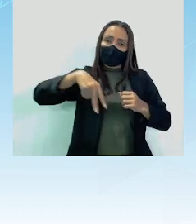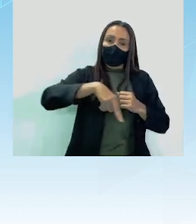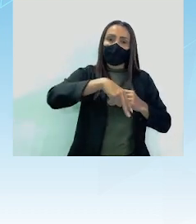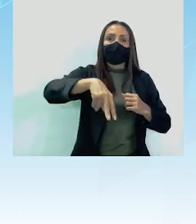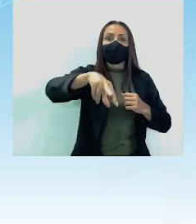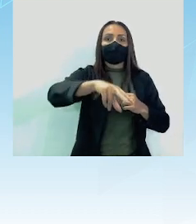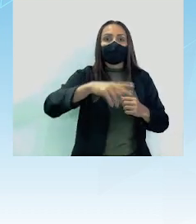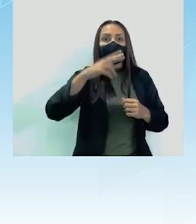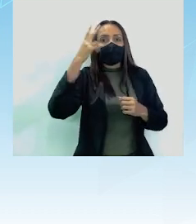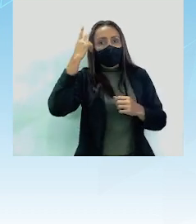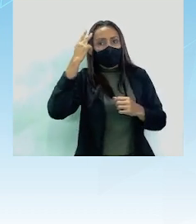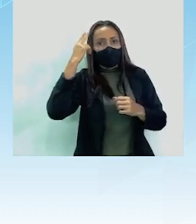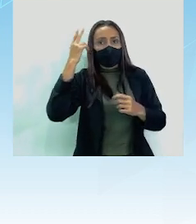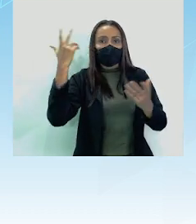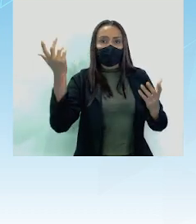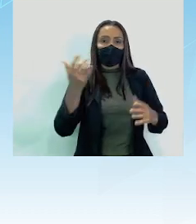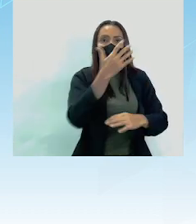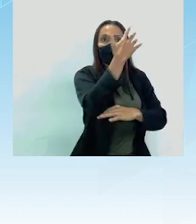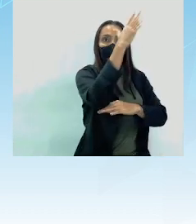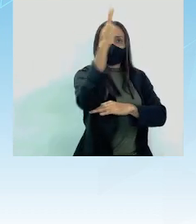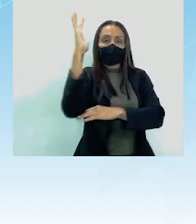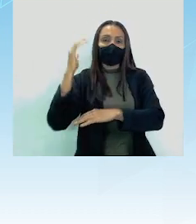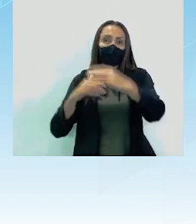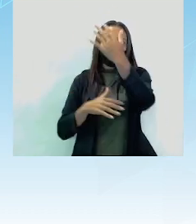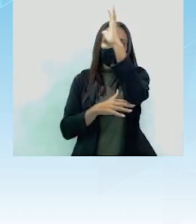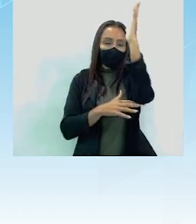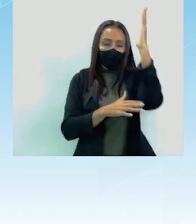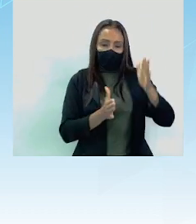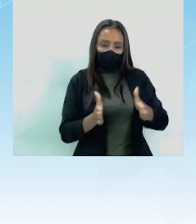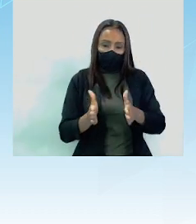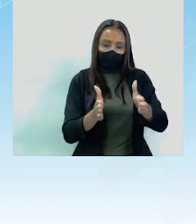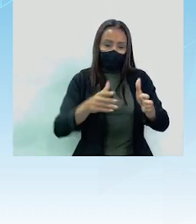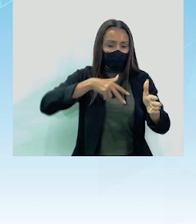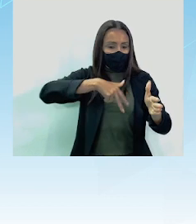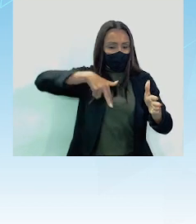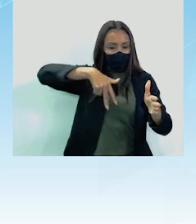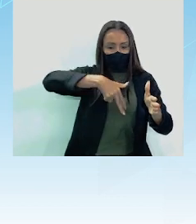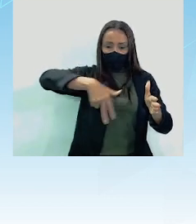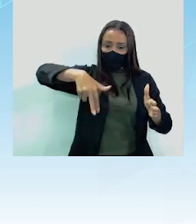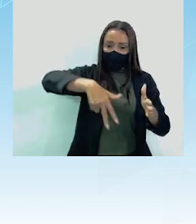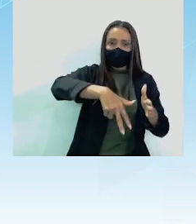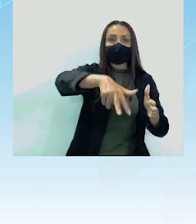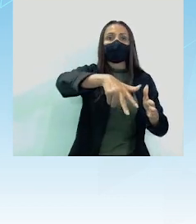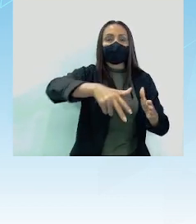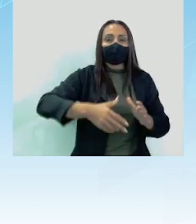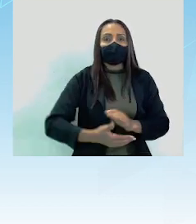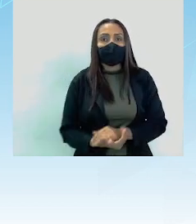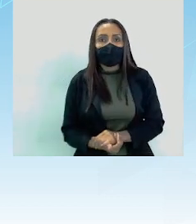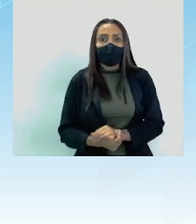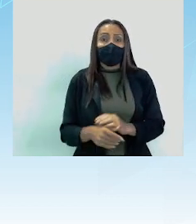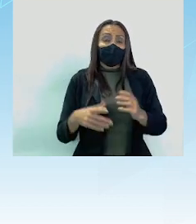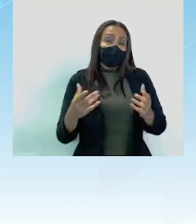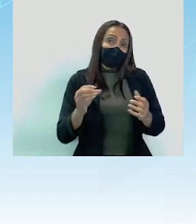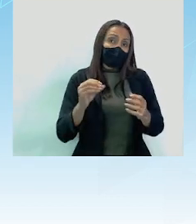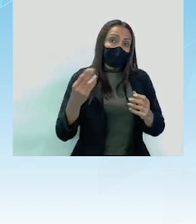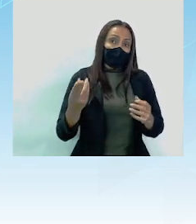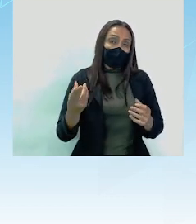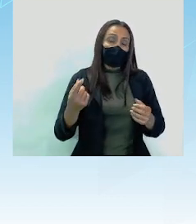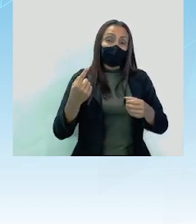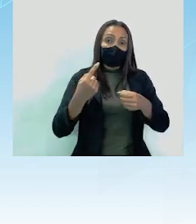isso é por dentro da natureza. Tá? Pode acontecer de ter momentos que você está numa estrada normal, ou dentro da cidade,